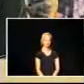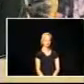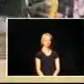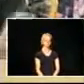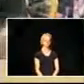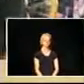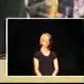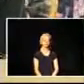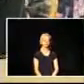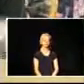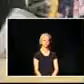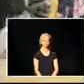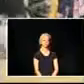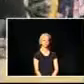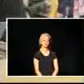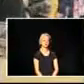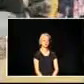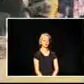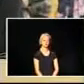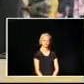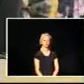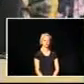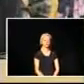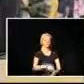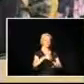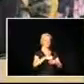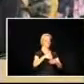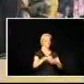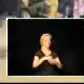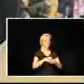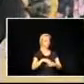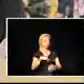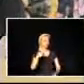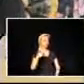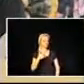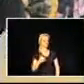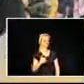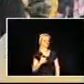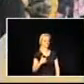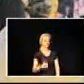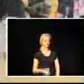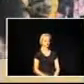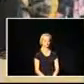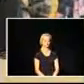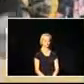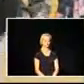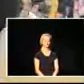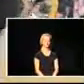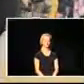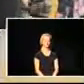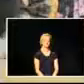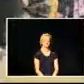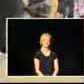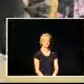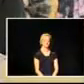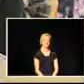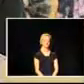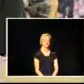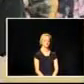certo. Em votação, aprovado. Declaro, então, aprovado em segunda discussão e votação, projeto de lei